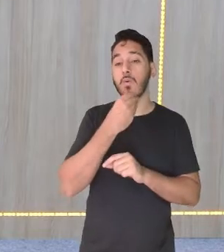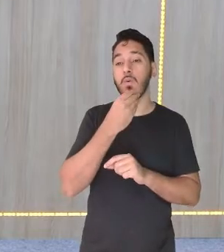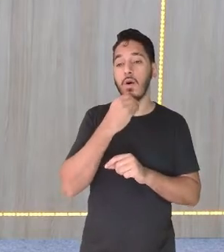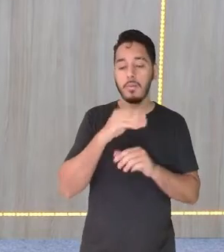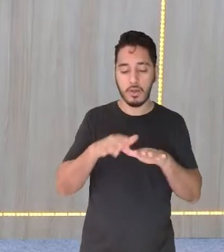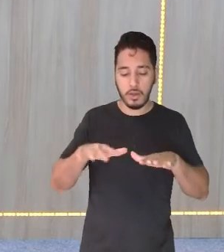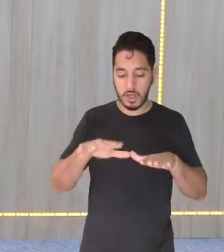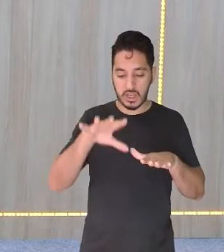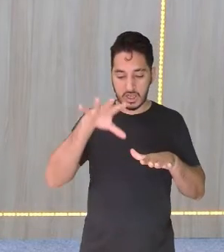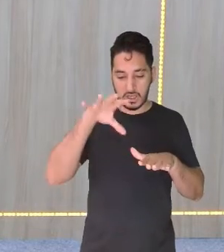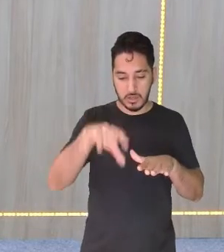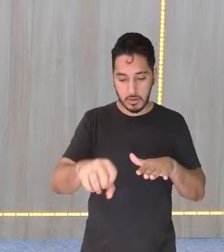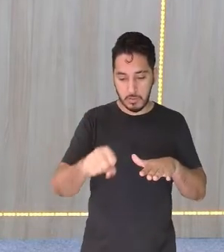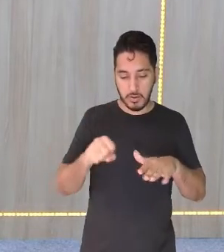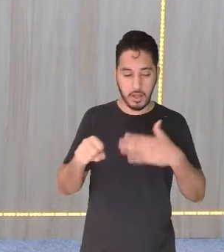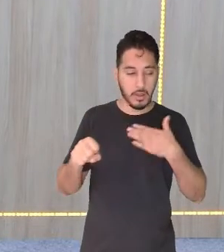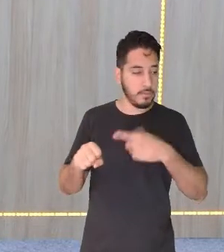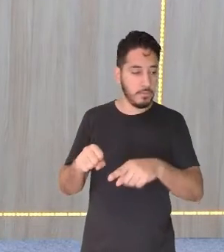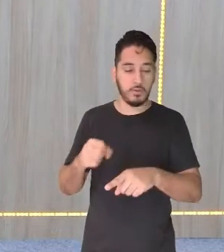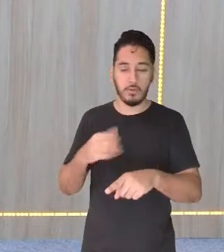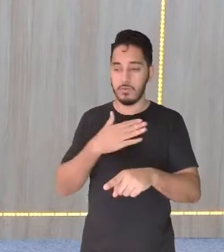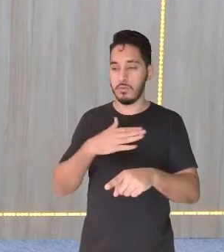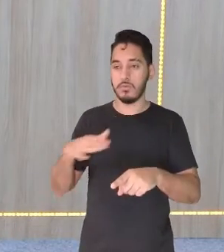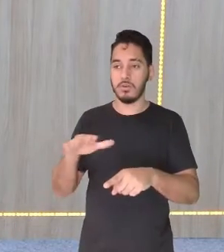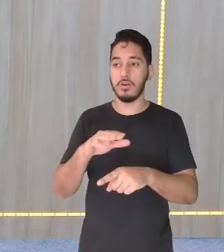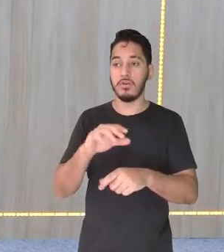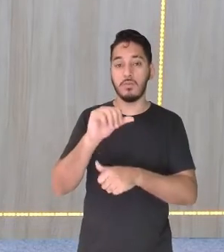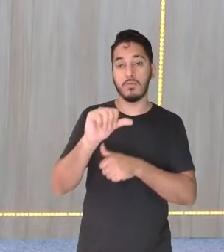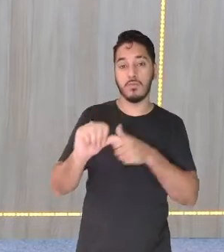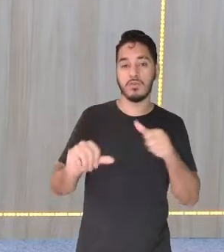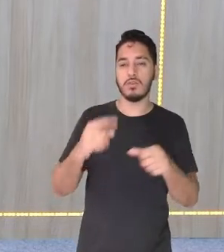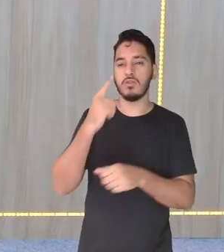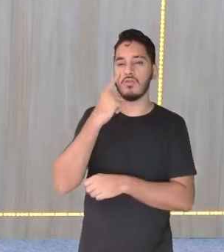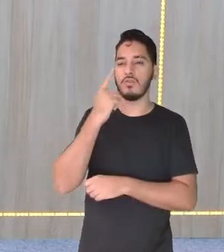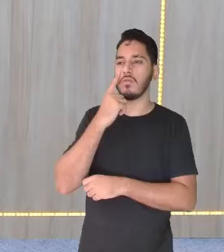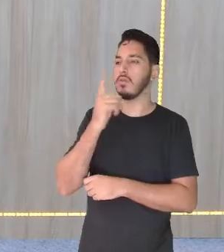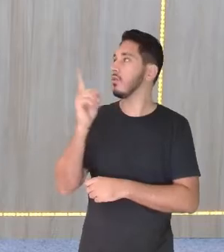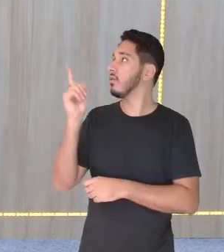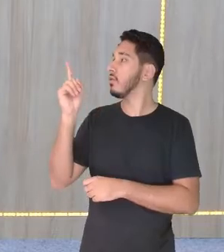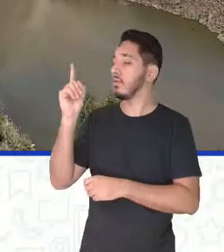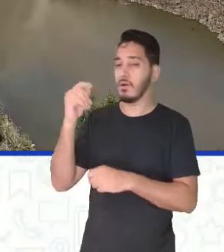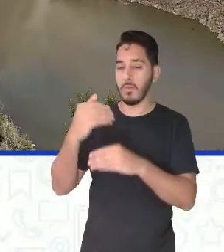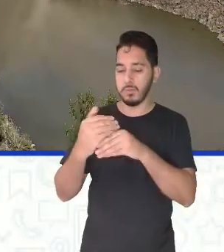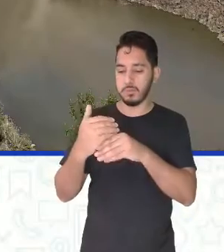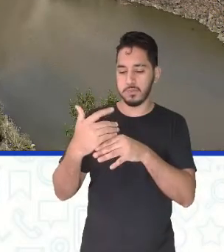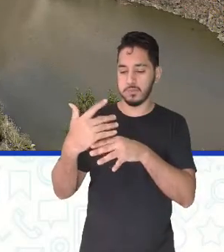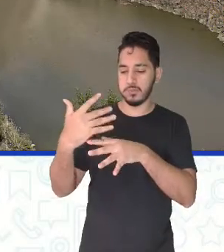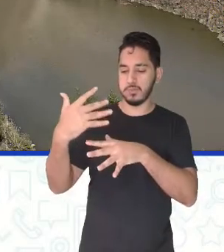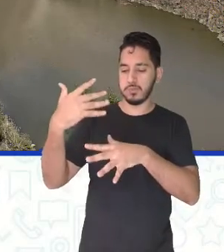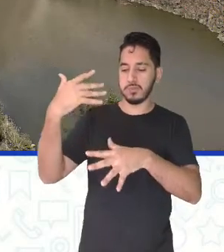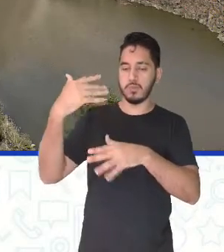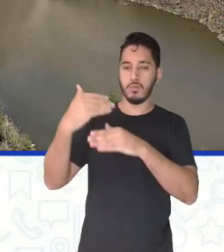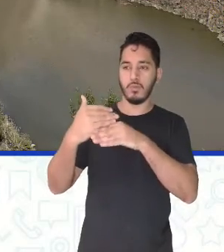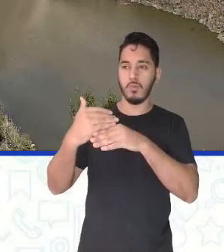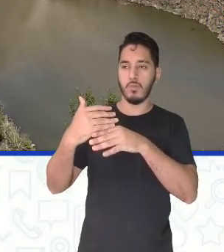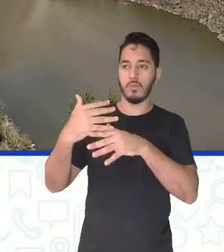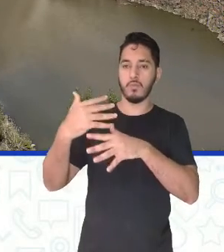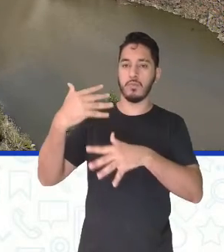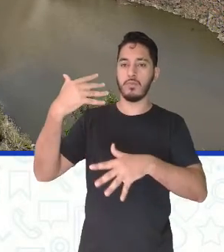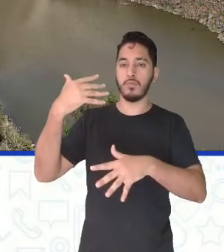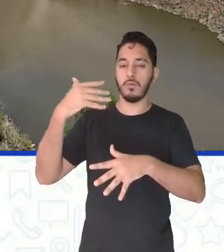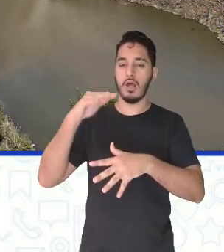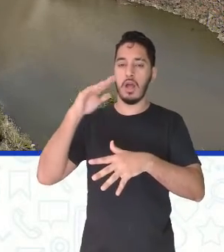estar alterando a natureza, alterando as paisagens. Ali você vê a barragem, né? Eita,